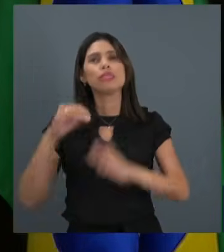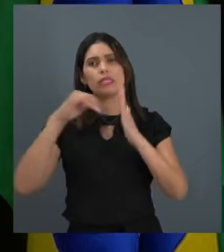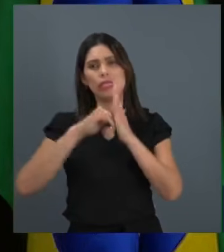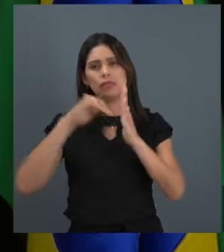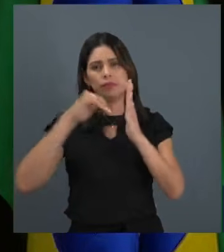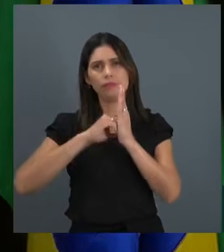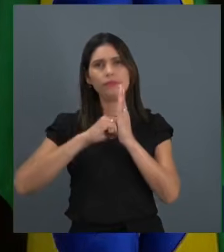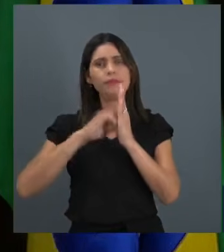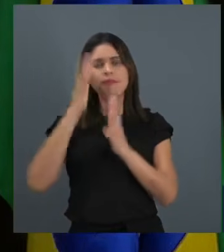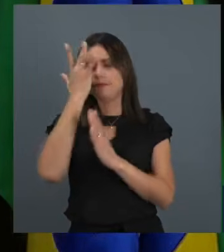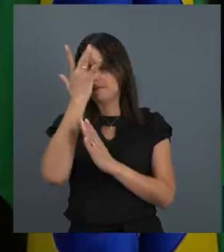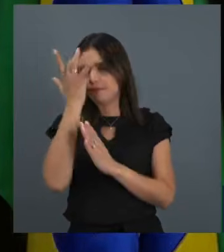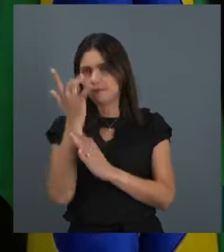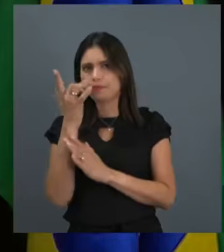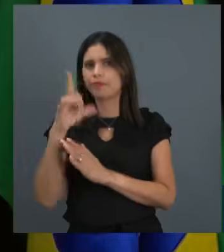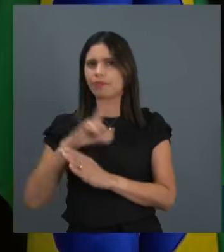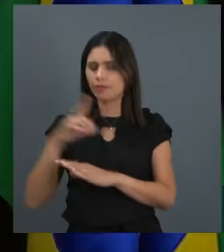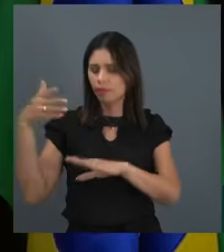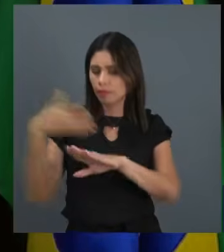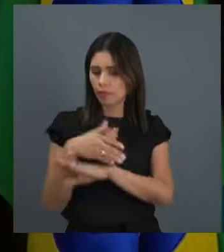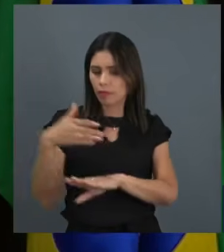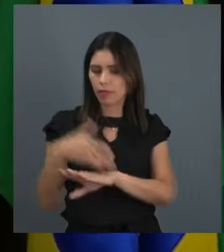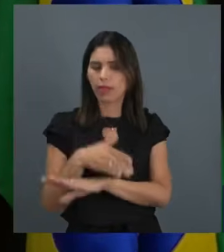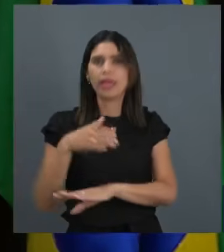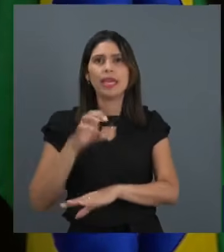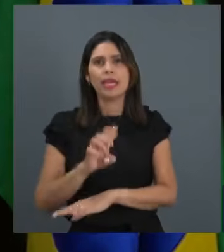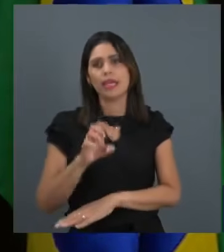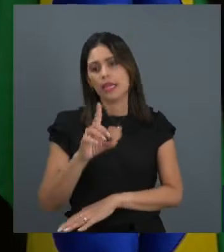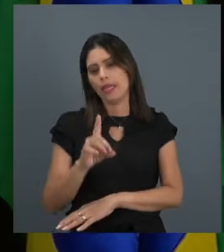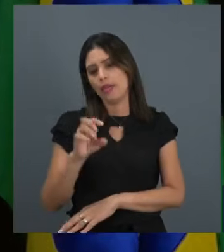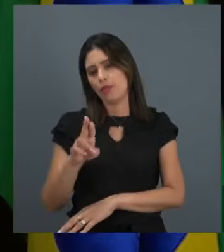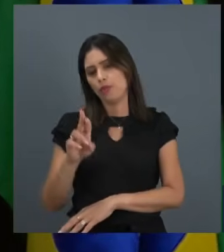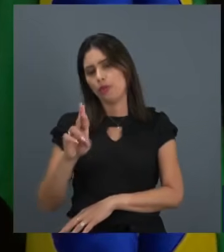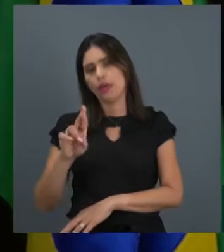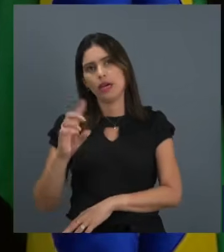ouvir finalmente o depoimento de Eduardo Tagliaferro.